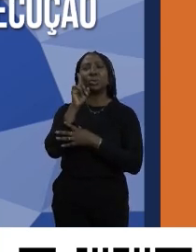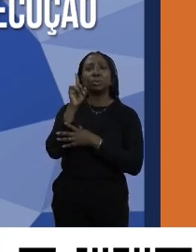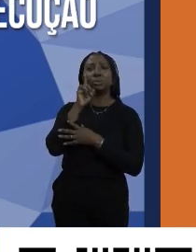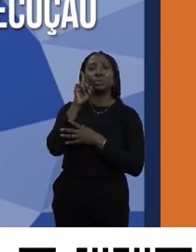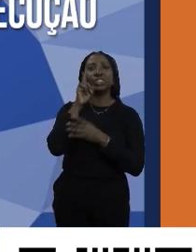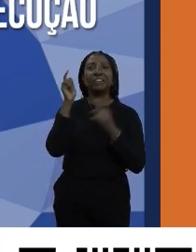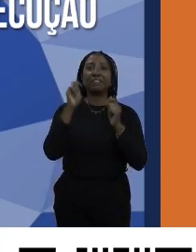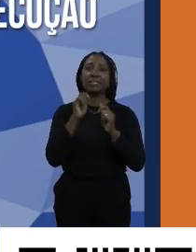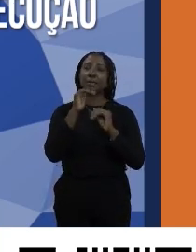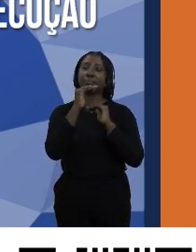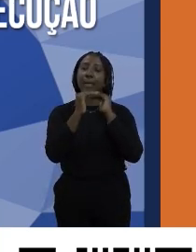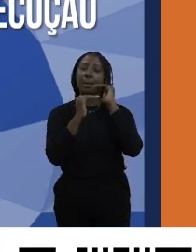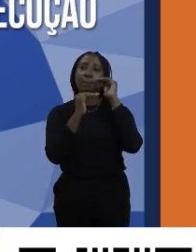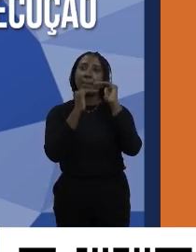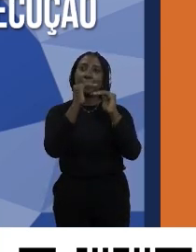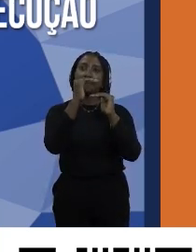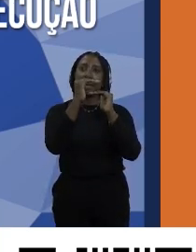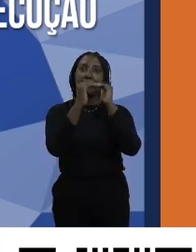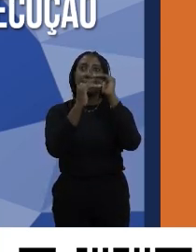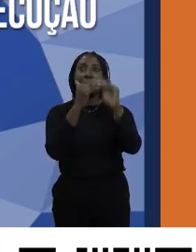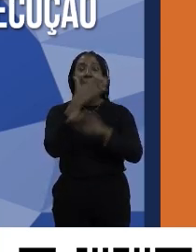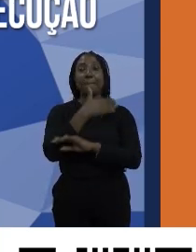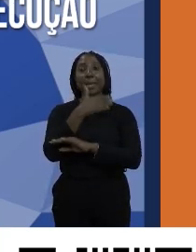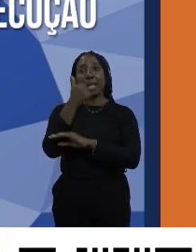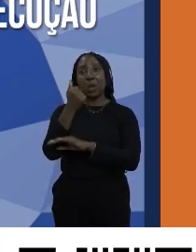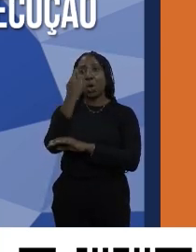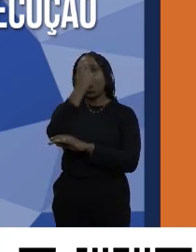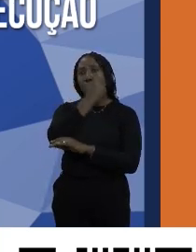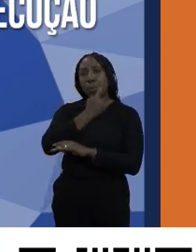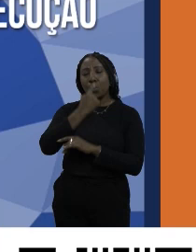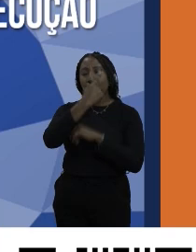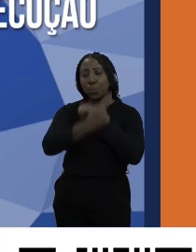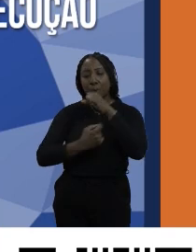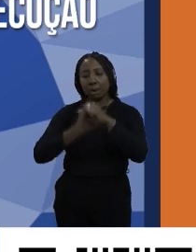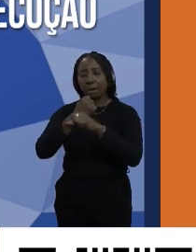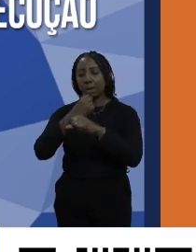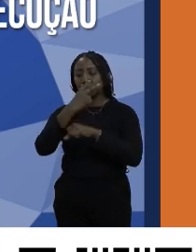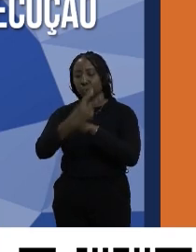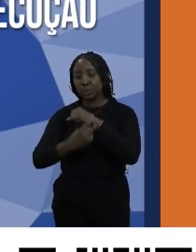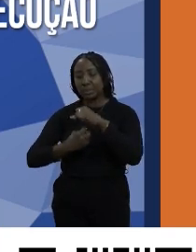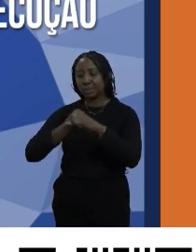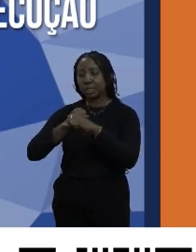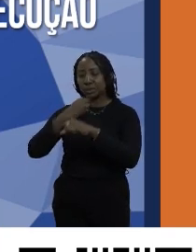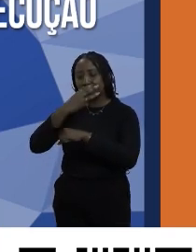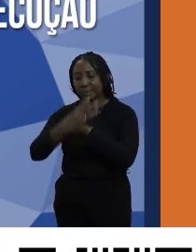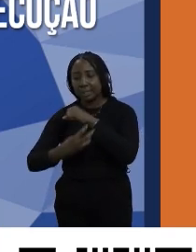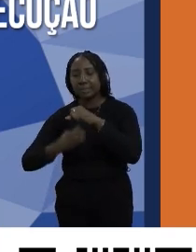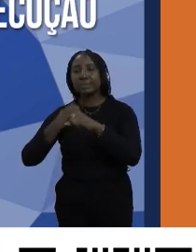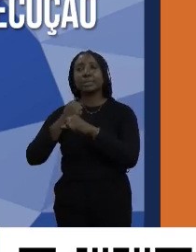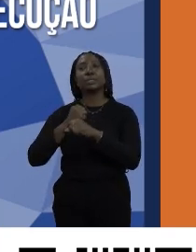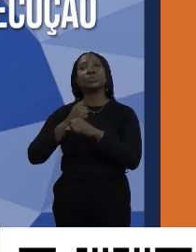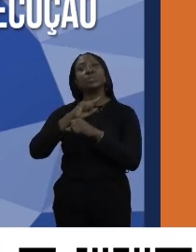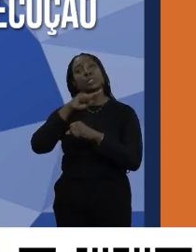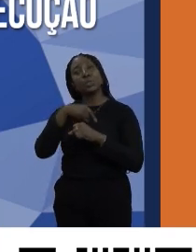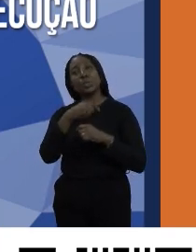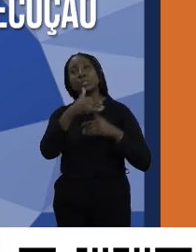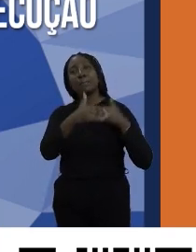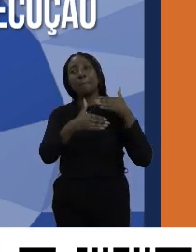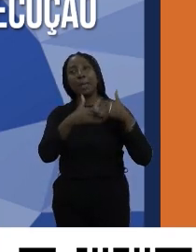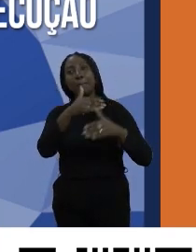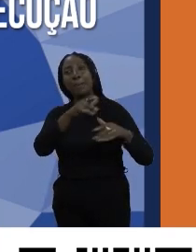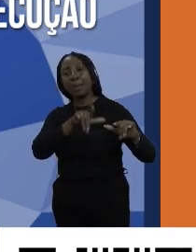melhor, quando a gente coloca em 1 ano, 2 anos, 3 anos, a nossa melhora e a nossa